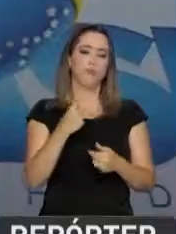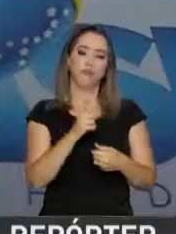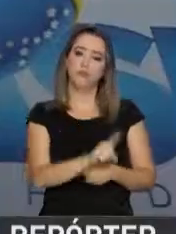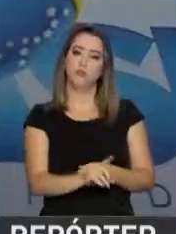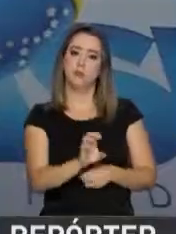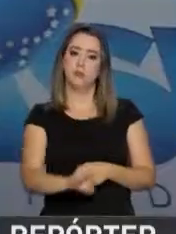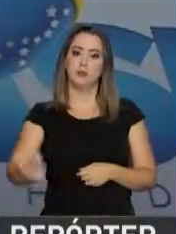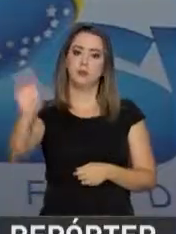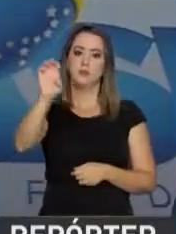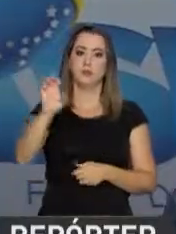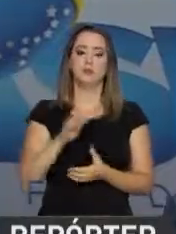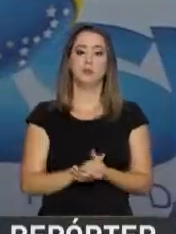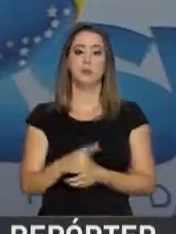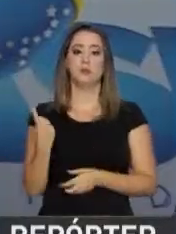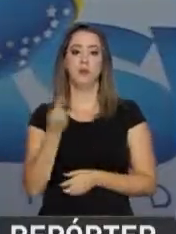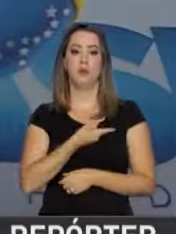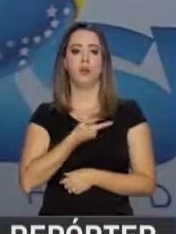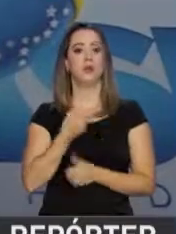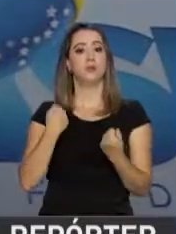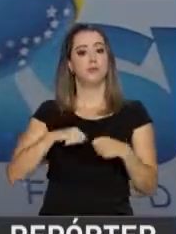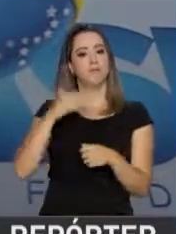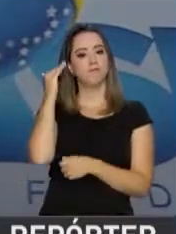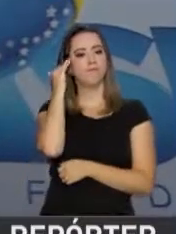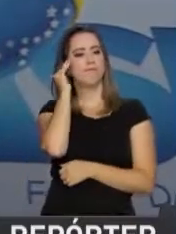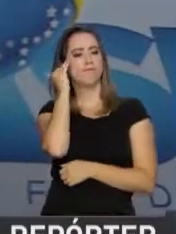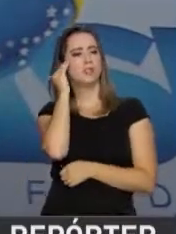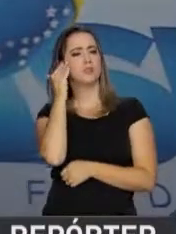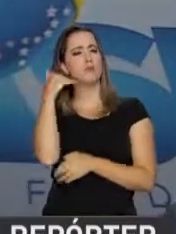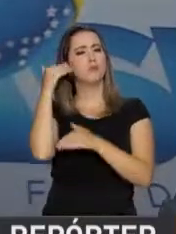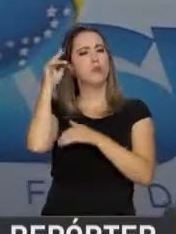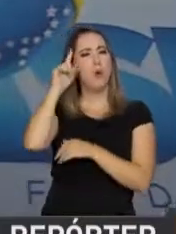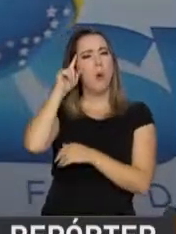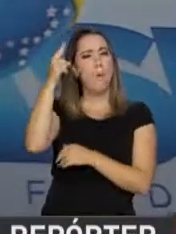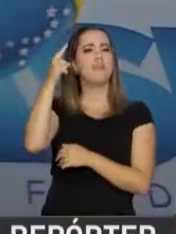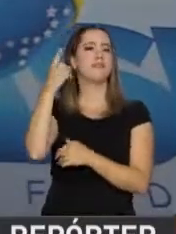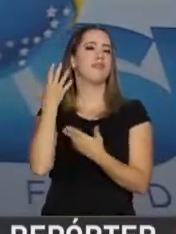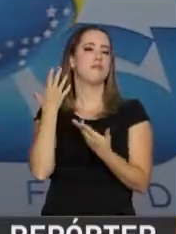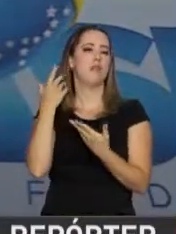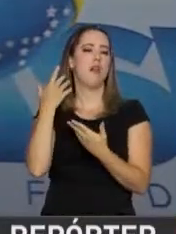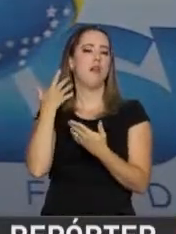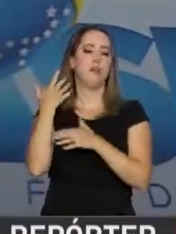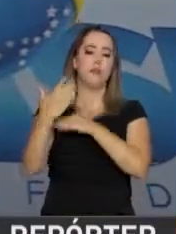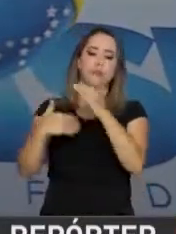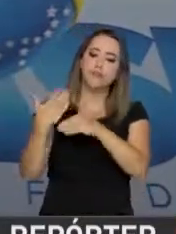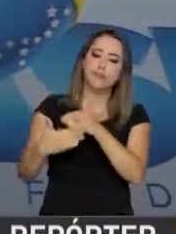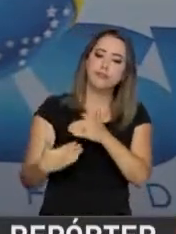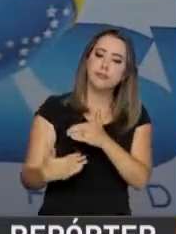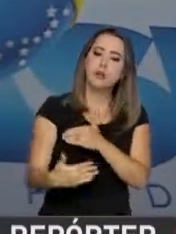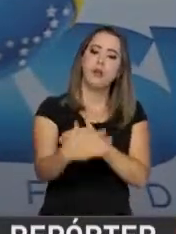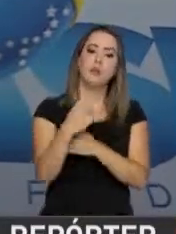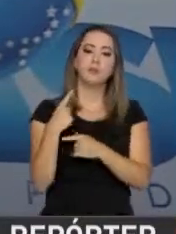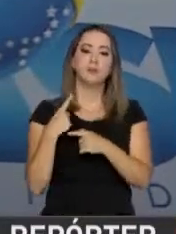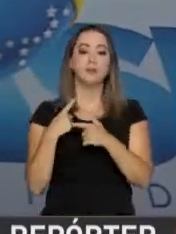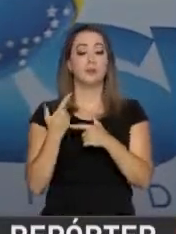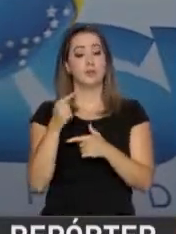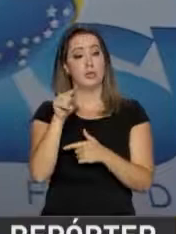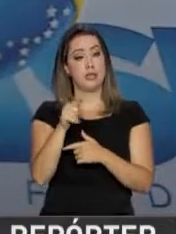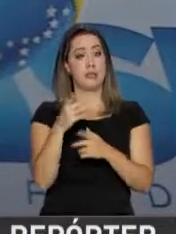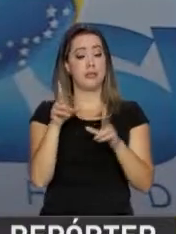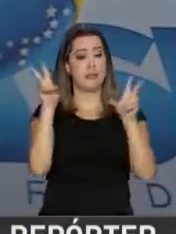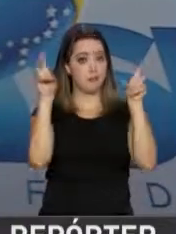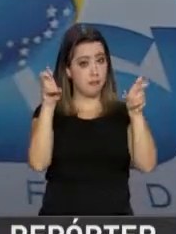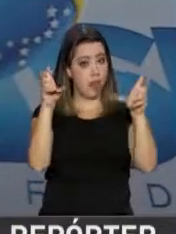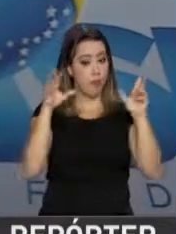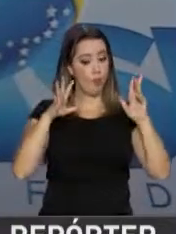que nós tenhamos um pensamento avançado cada vez mais nessa questão do saneamento no brasil